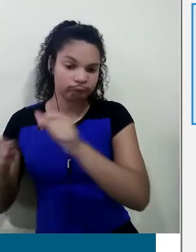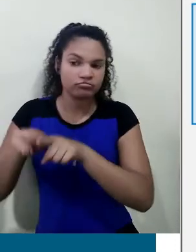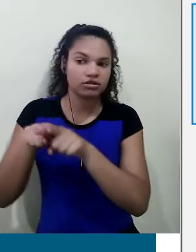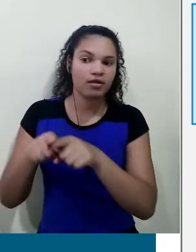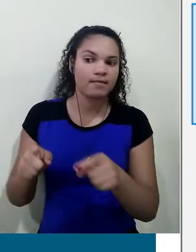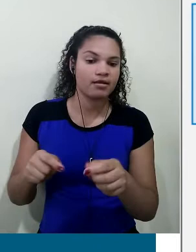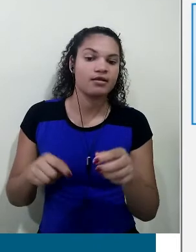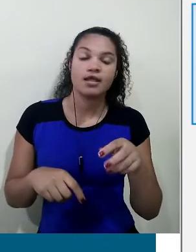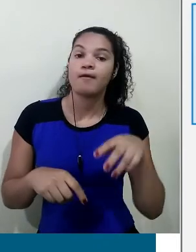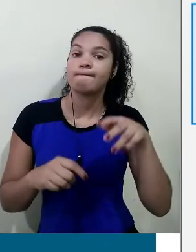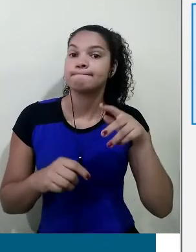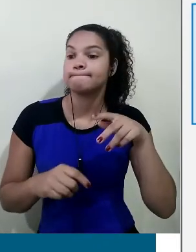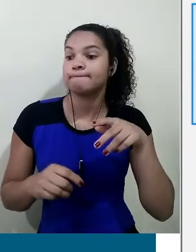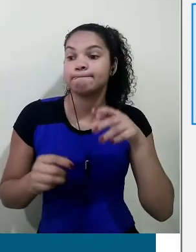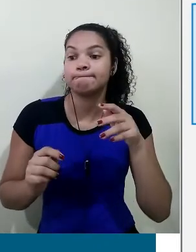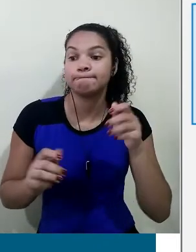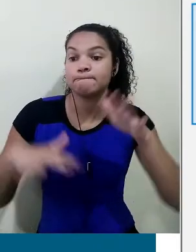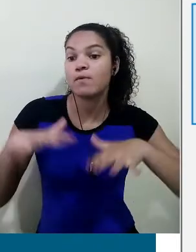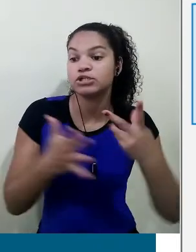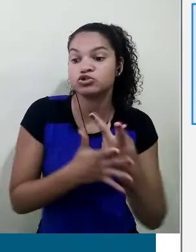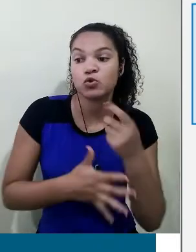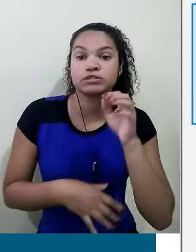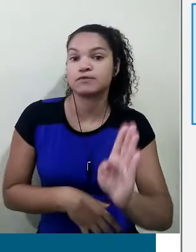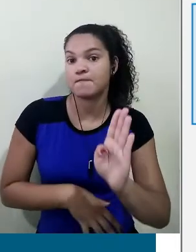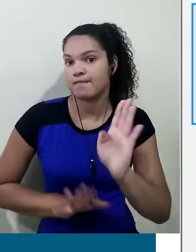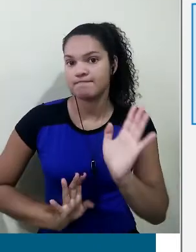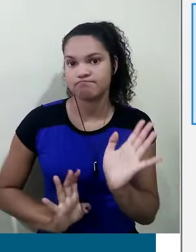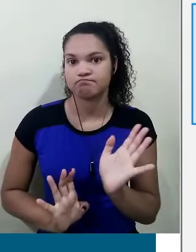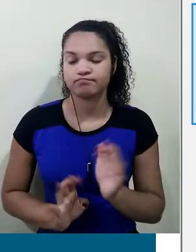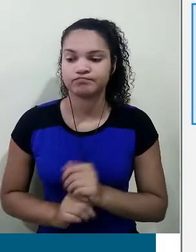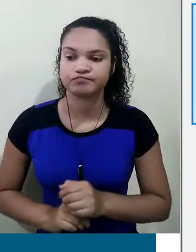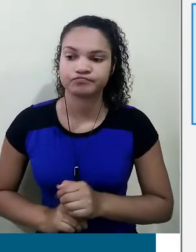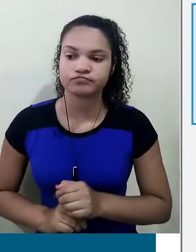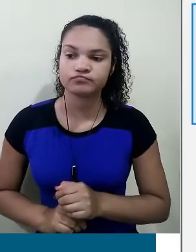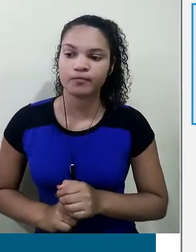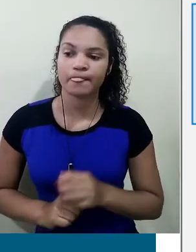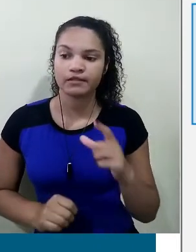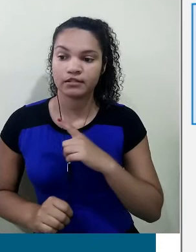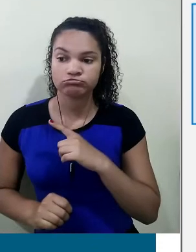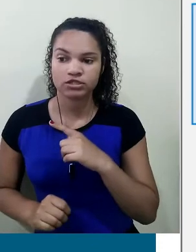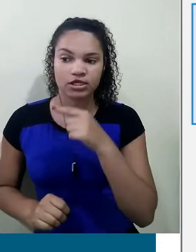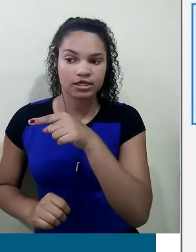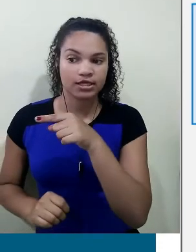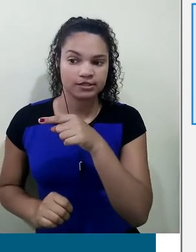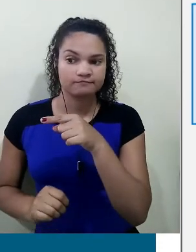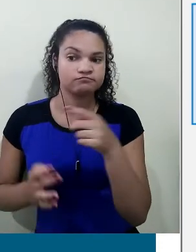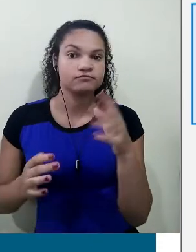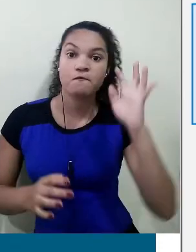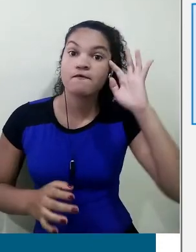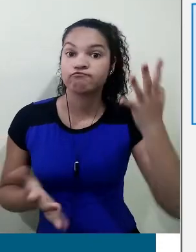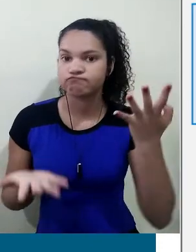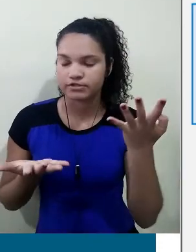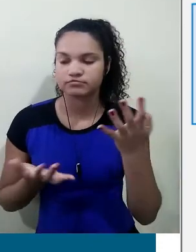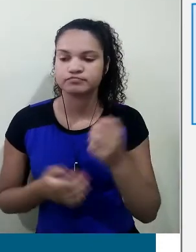produto das probabilidades de A e B. Já que nós estamos imaginando os subconjuntos do espaço amostral ômega como